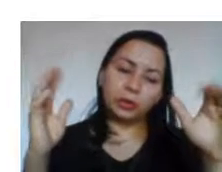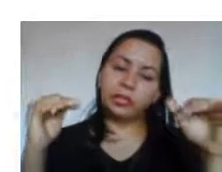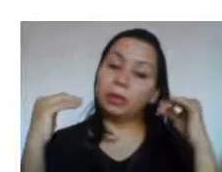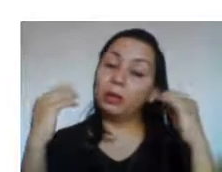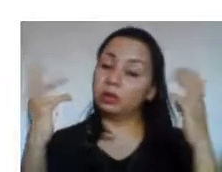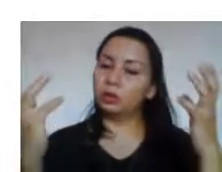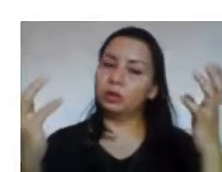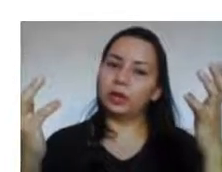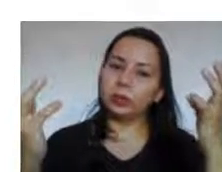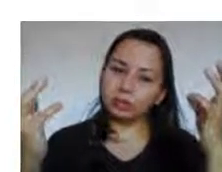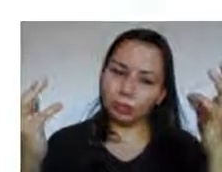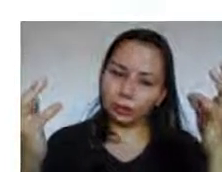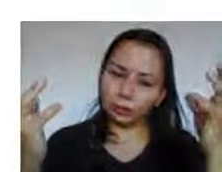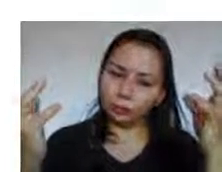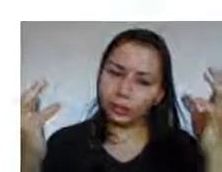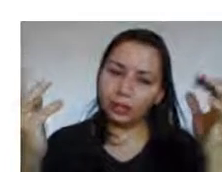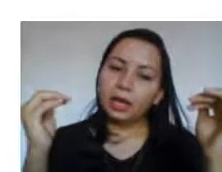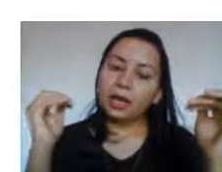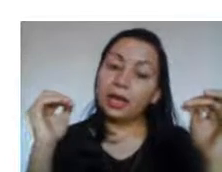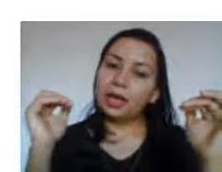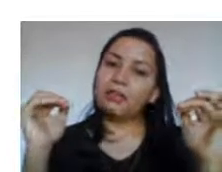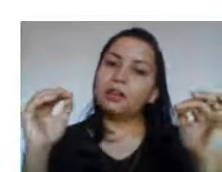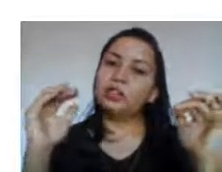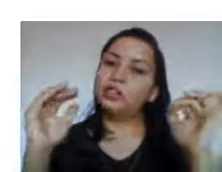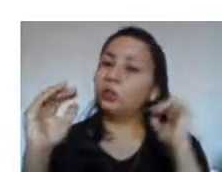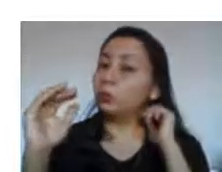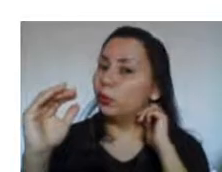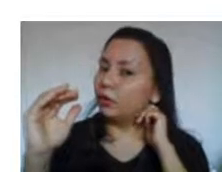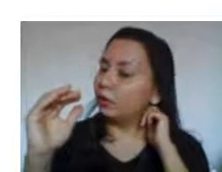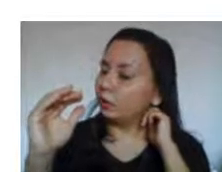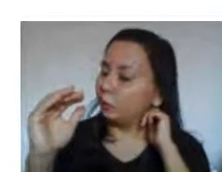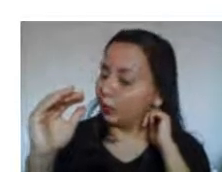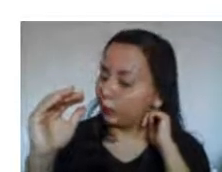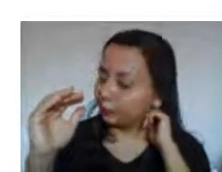um reflorestamento, se não houver um respeito. E aí ele vai atingindo